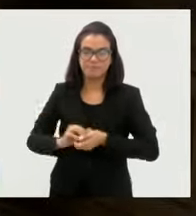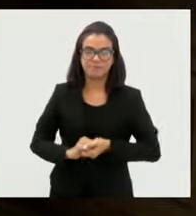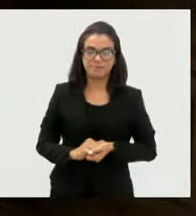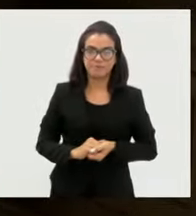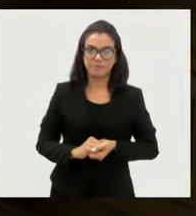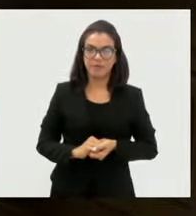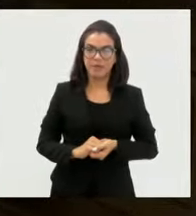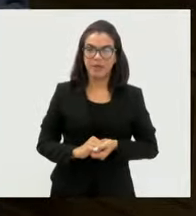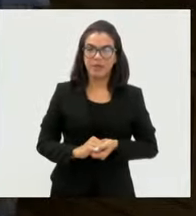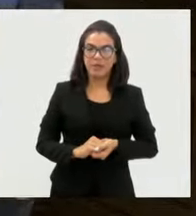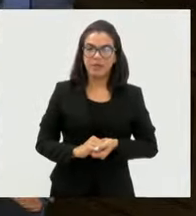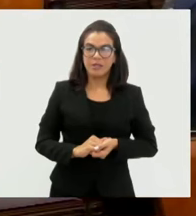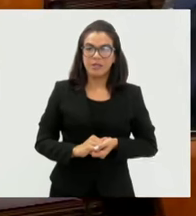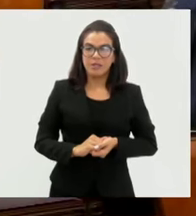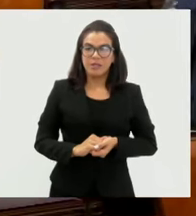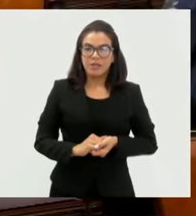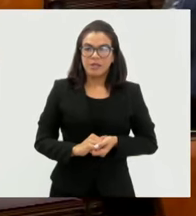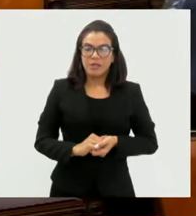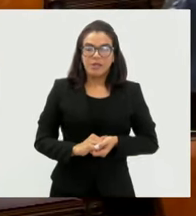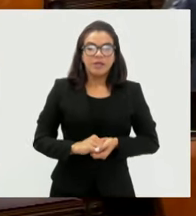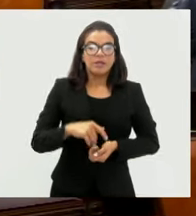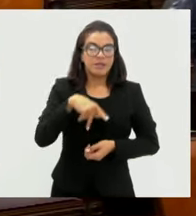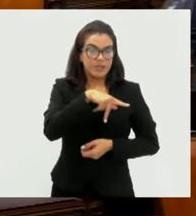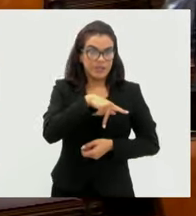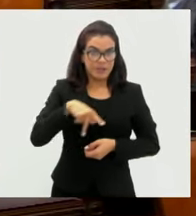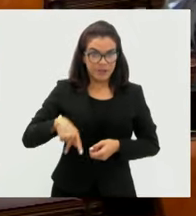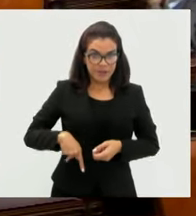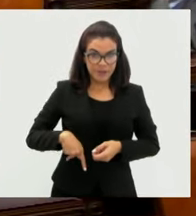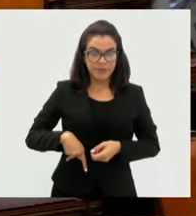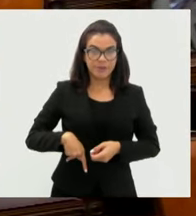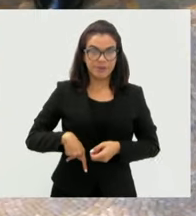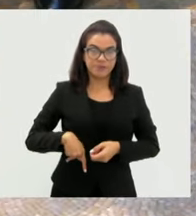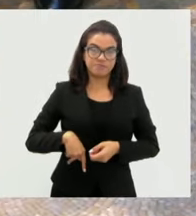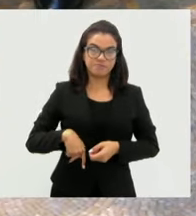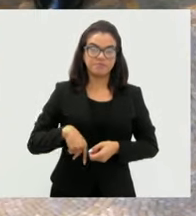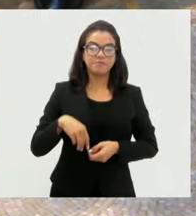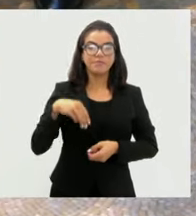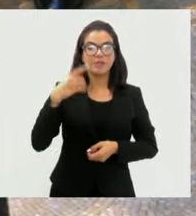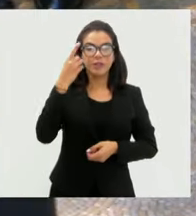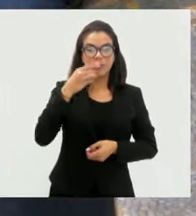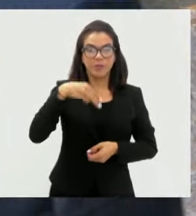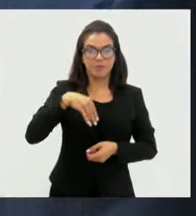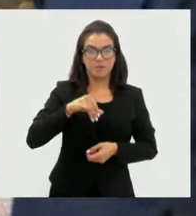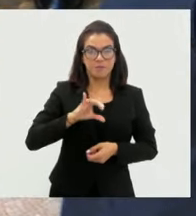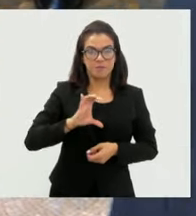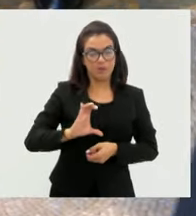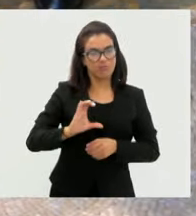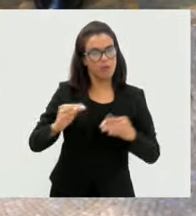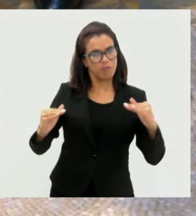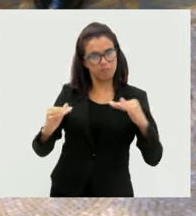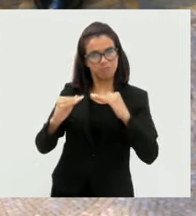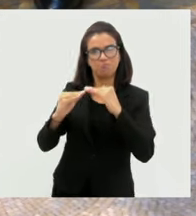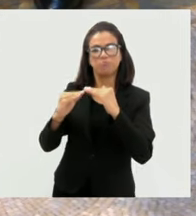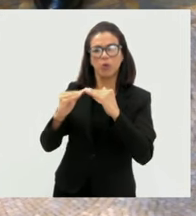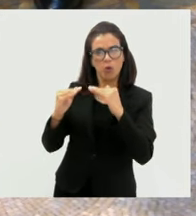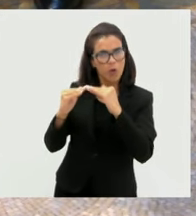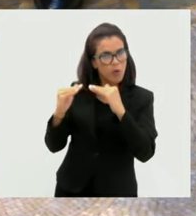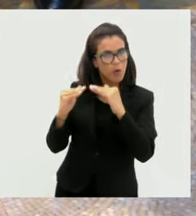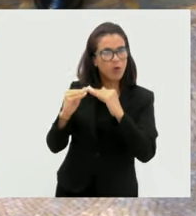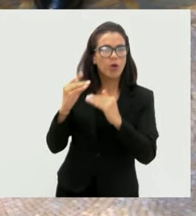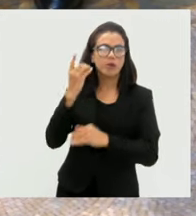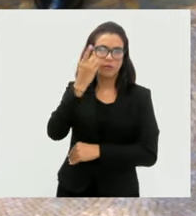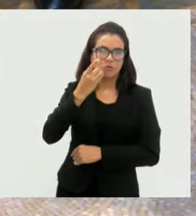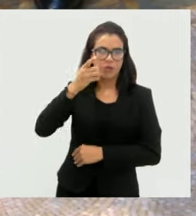Presidente. Para discutir, deputado Mink. Não, quero dizer que eu estou completamente de acordo com o que diz o deputado Luiz Paulo, apresentou a emenda,